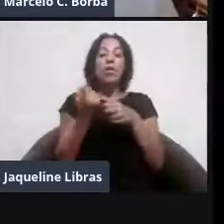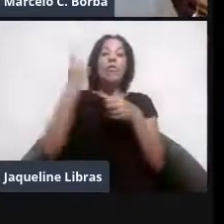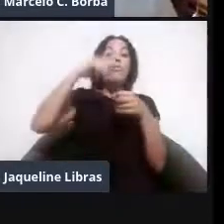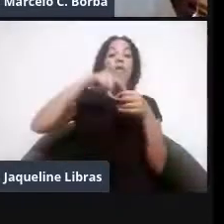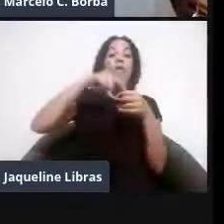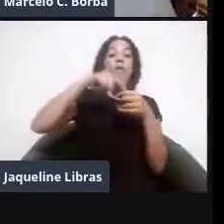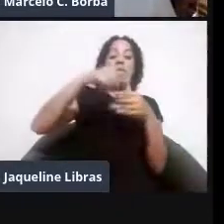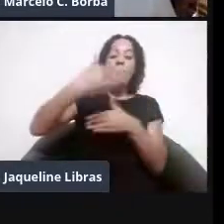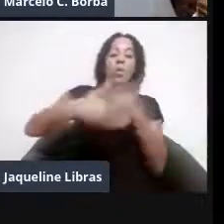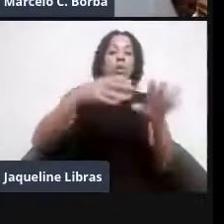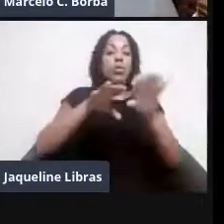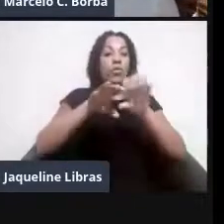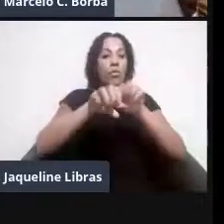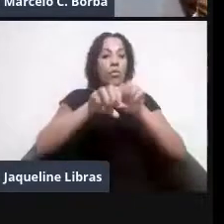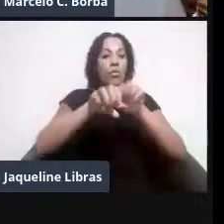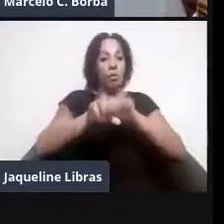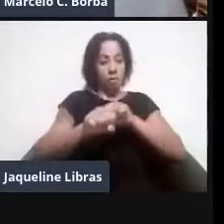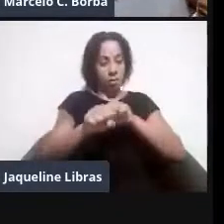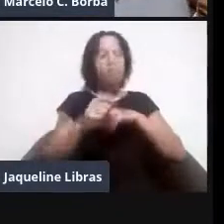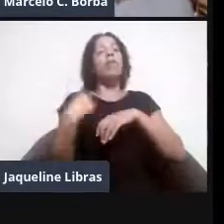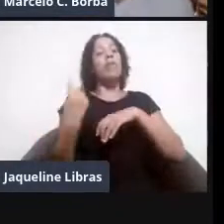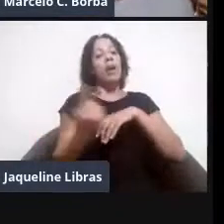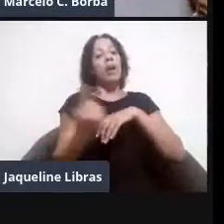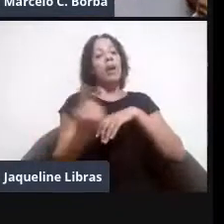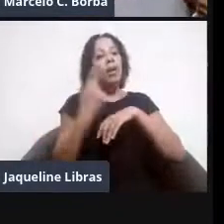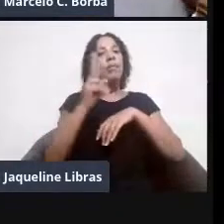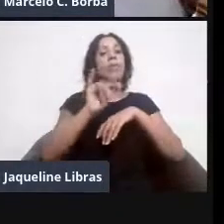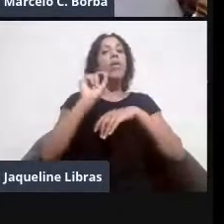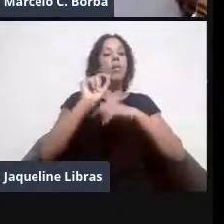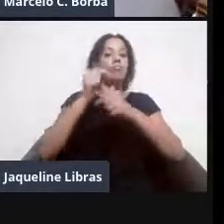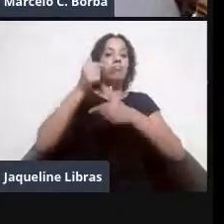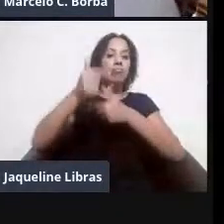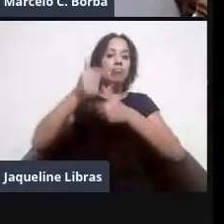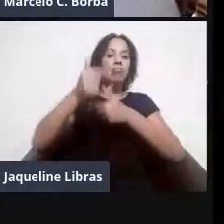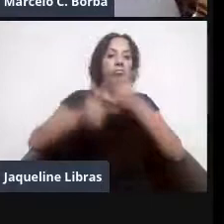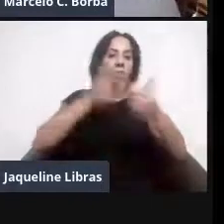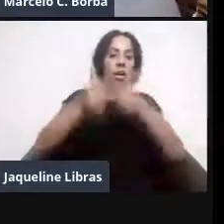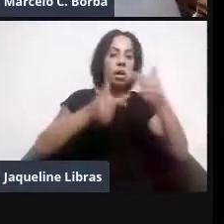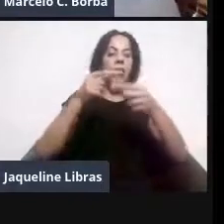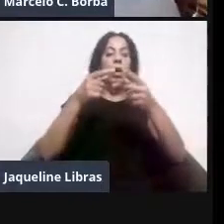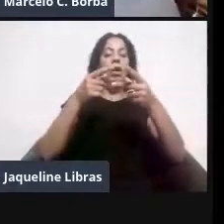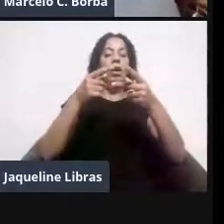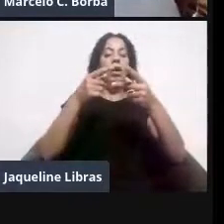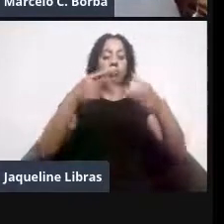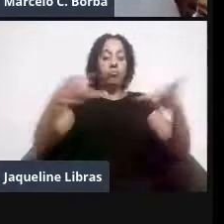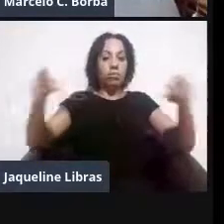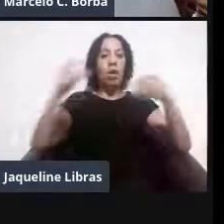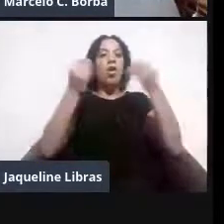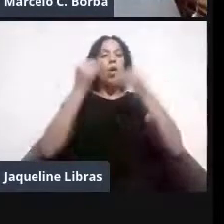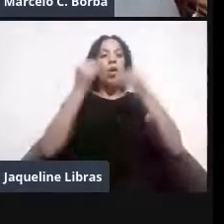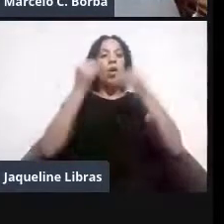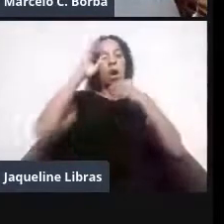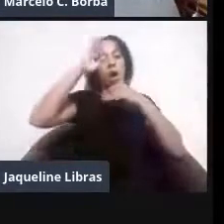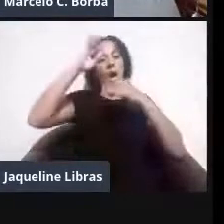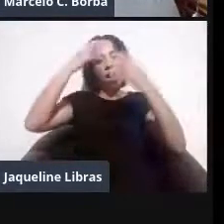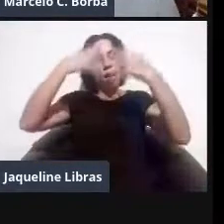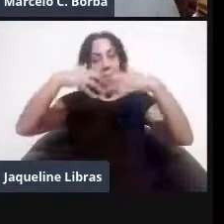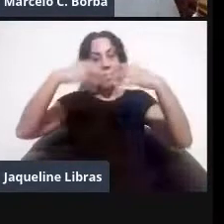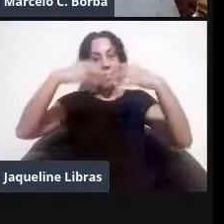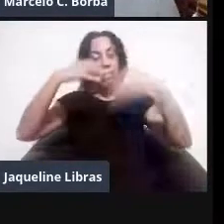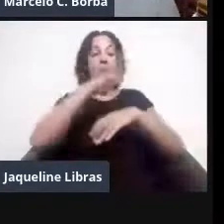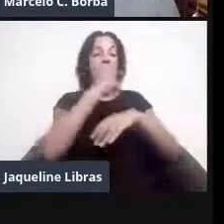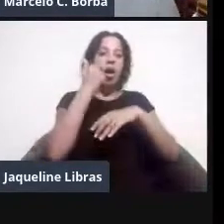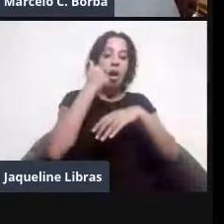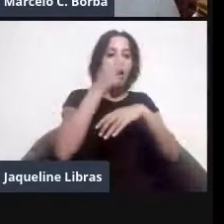formativo e aí nós vamos trabalhar com eles todo o processo de reflexão. Então, aqui, olha,